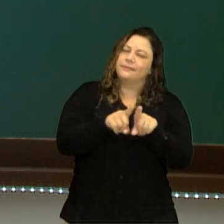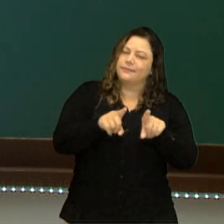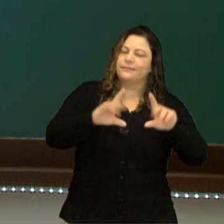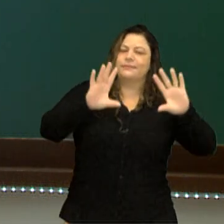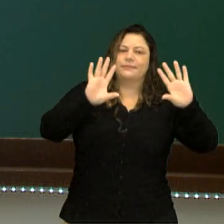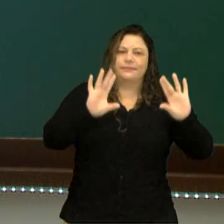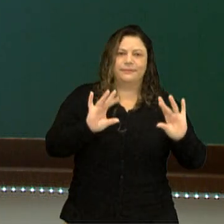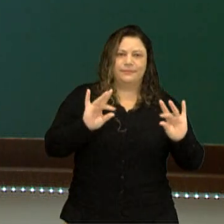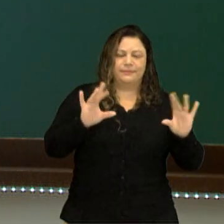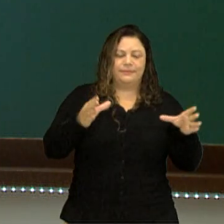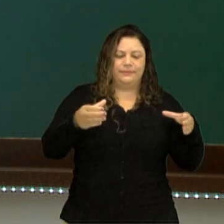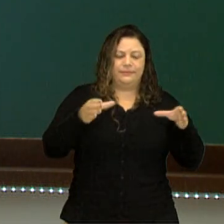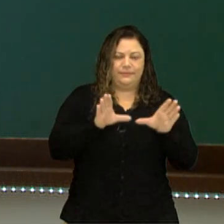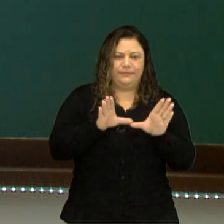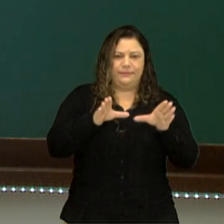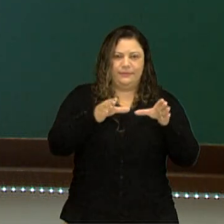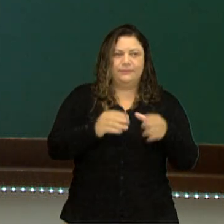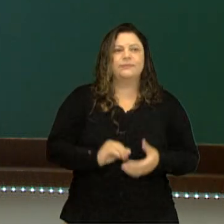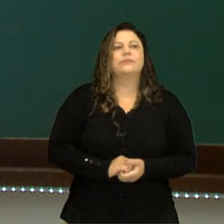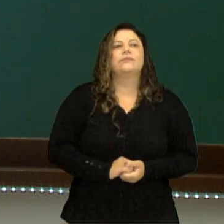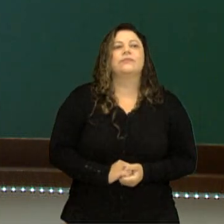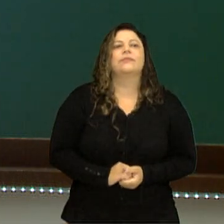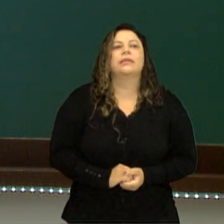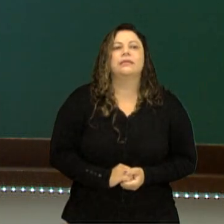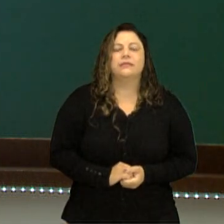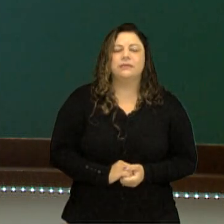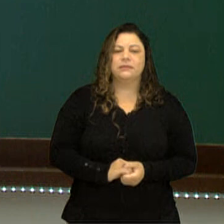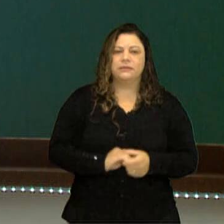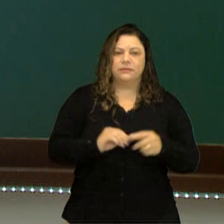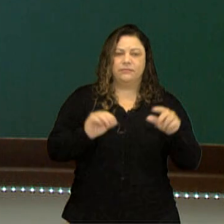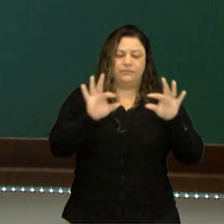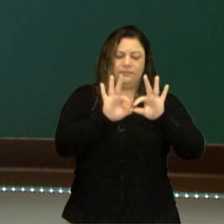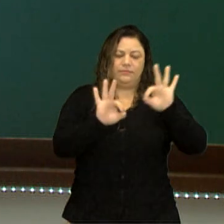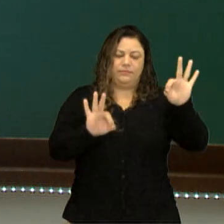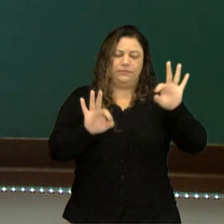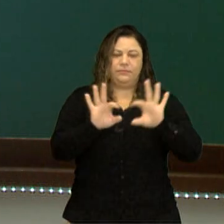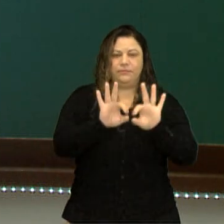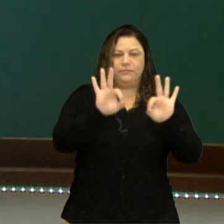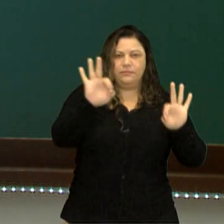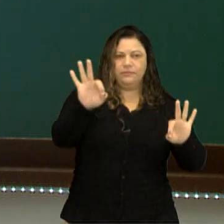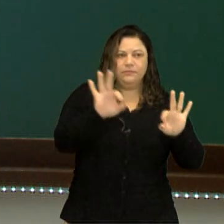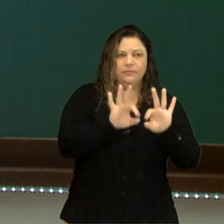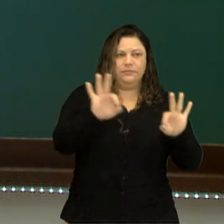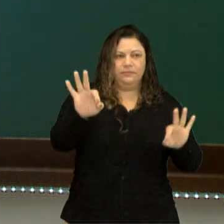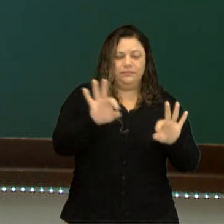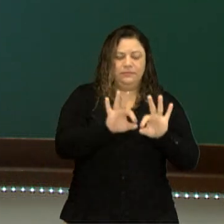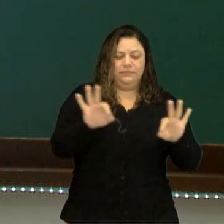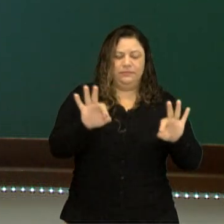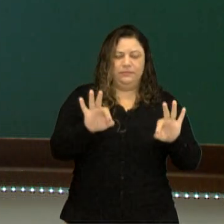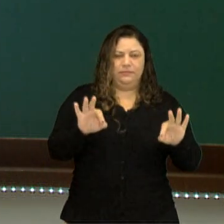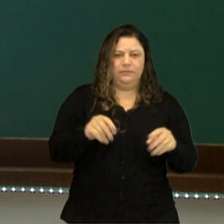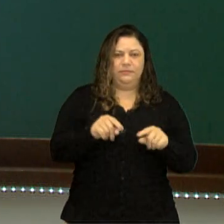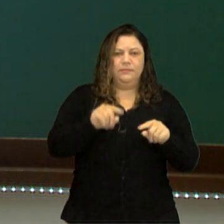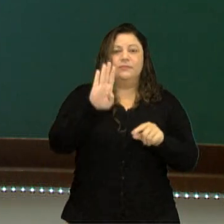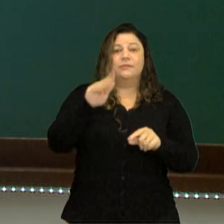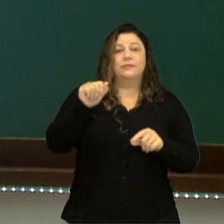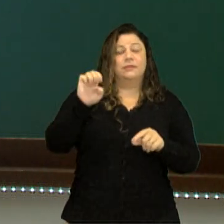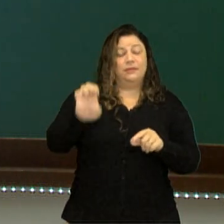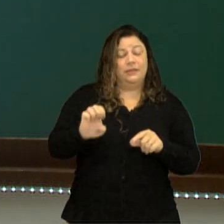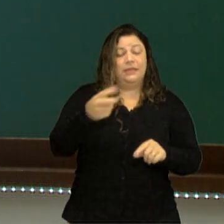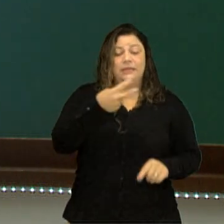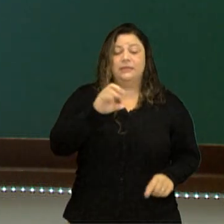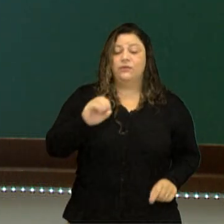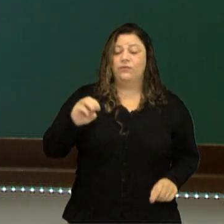lado, tranquilo? Ou seja, daqui até aqui, vou pegar do lado aqui, fica mais fácil, nós temos que é 20